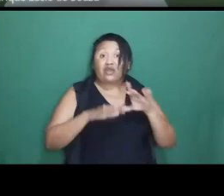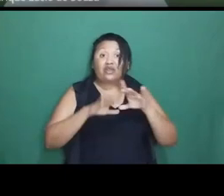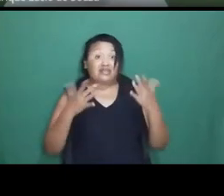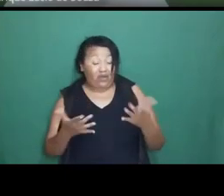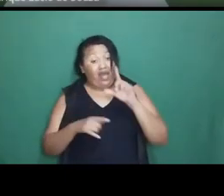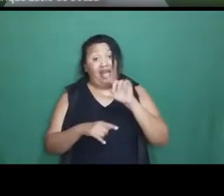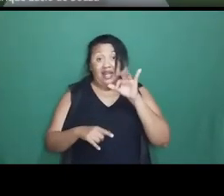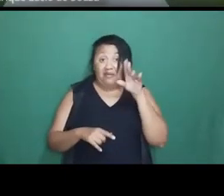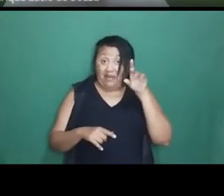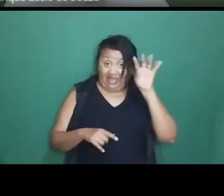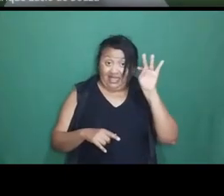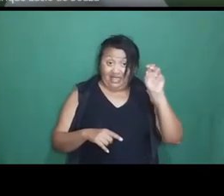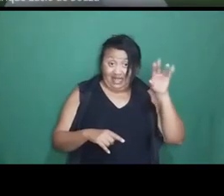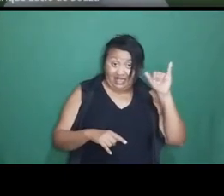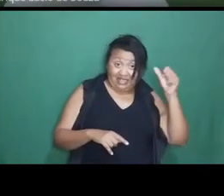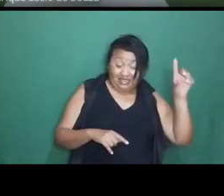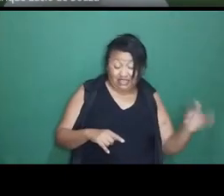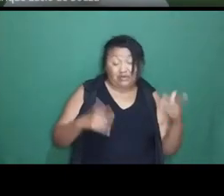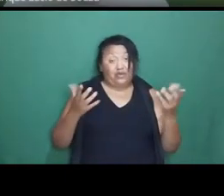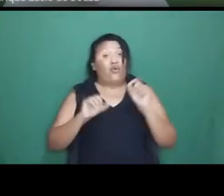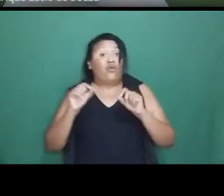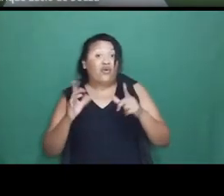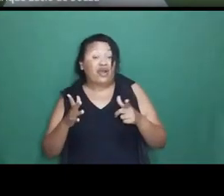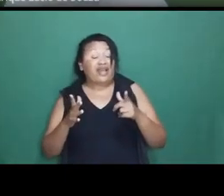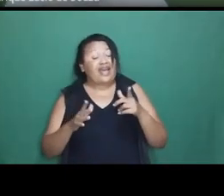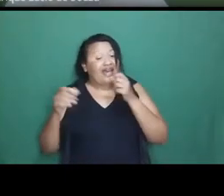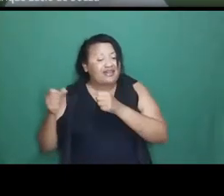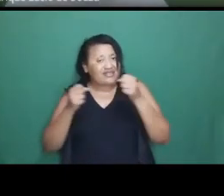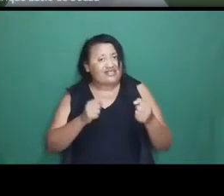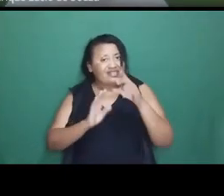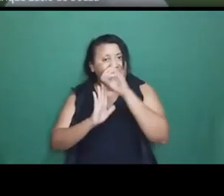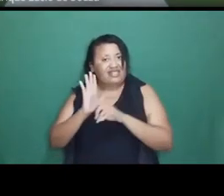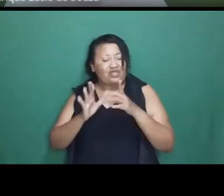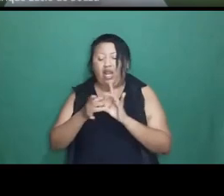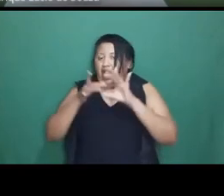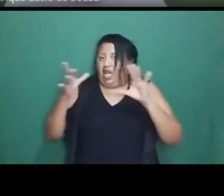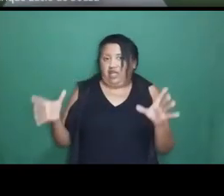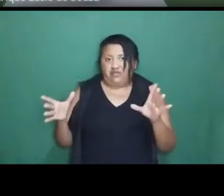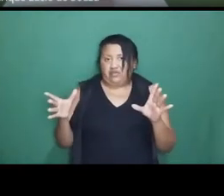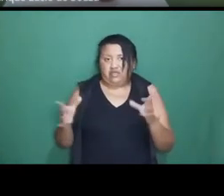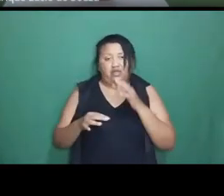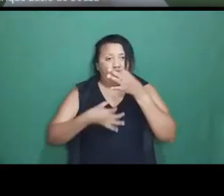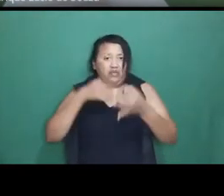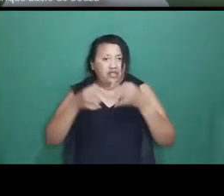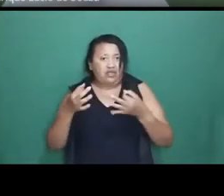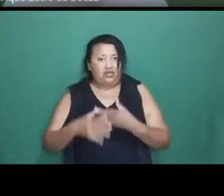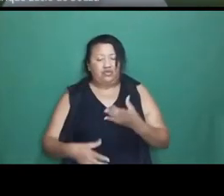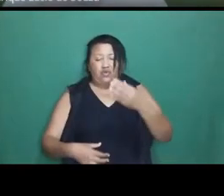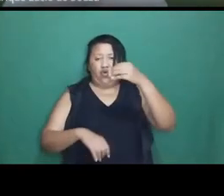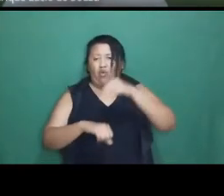prevalecimento do estado de direito que é feito o arbítrio as prisões sem culpa formada tortura